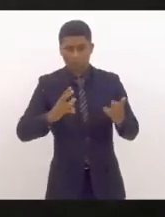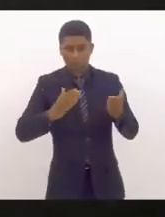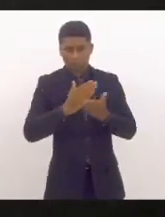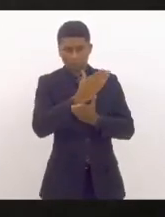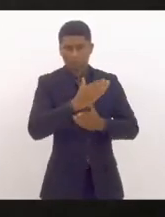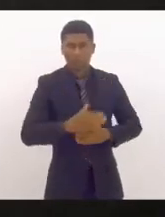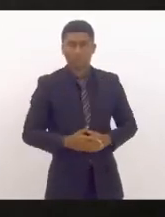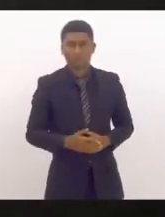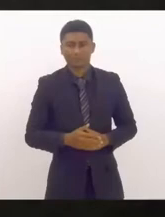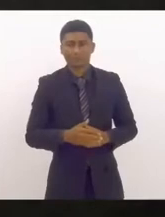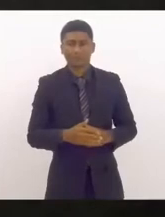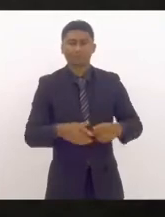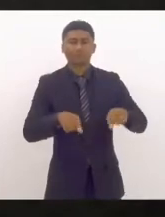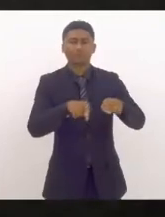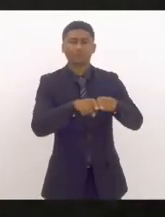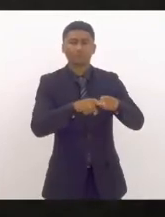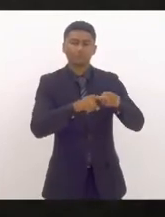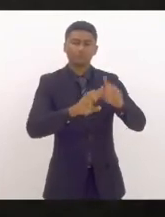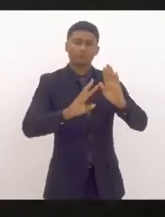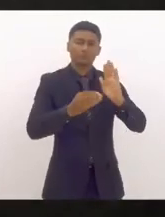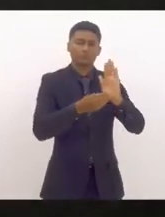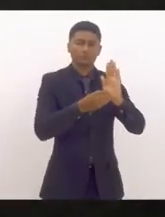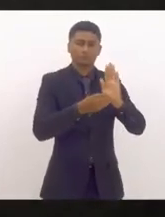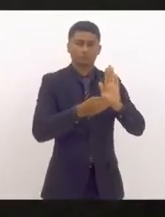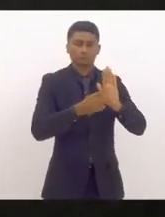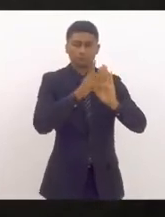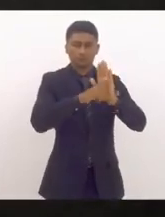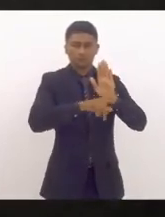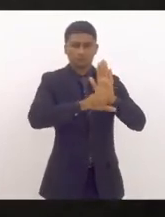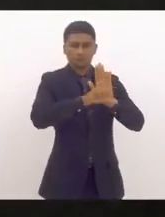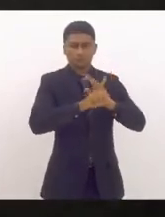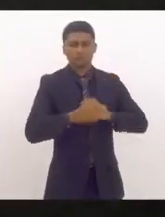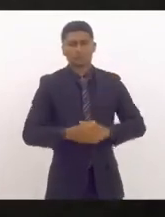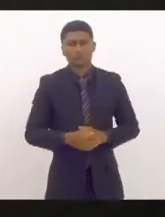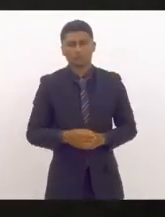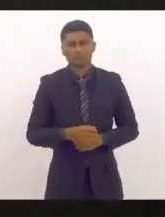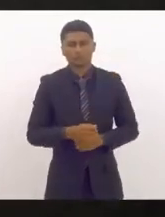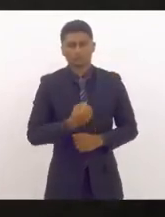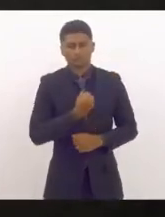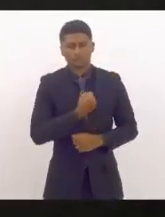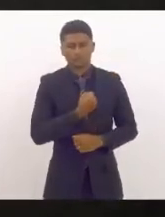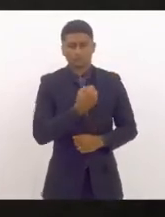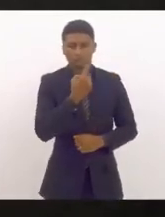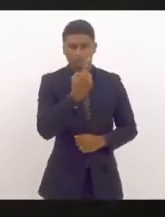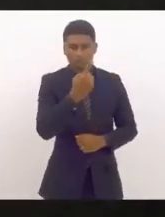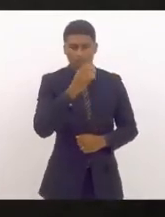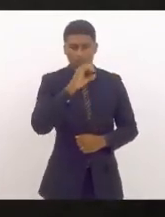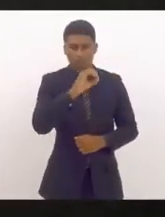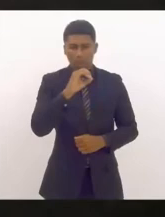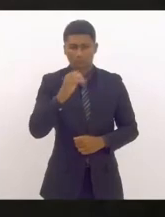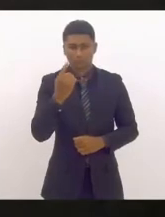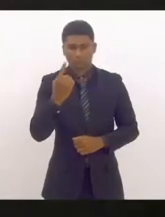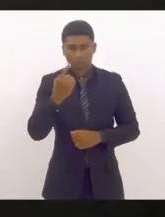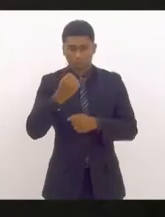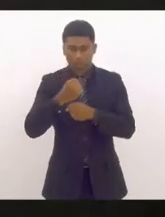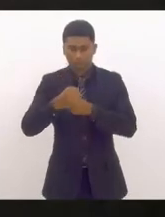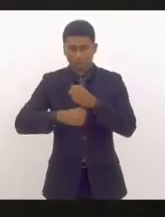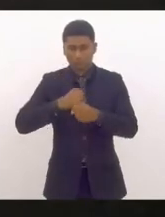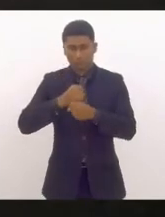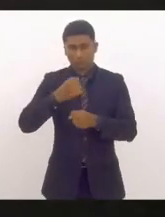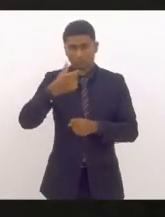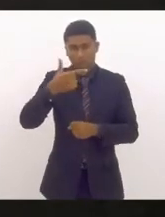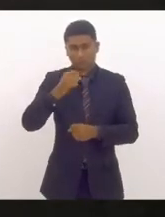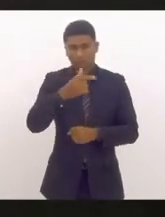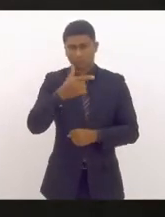aprovados. Requer a inclusão na ordem do dia dos seguintes projetos. Projeto de lei número 1001 de 2022